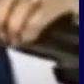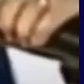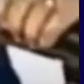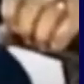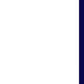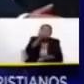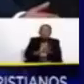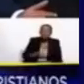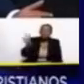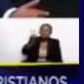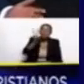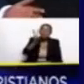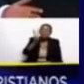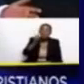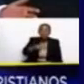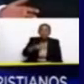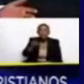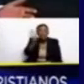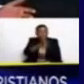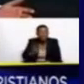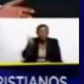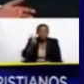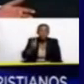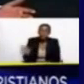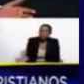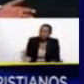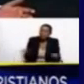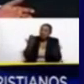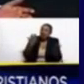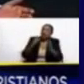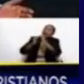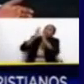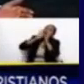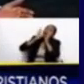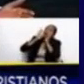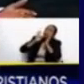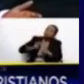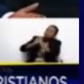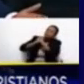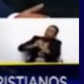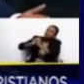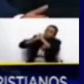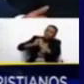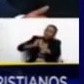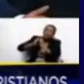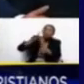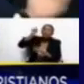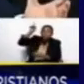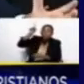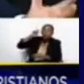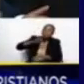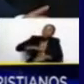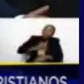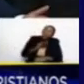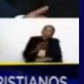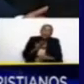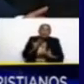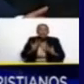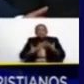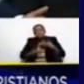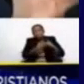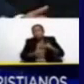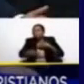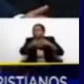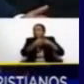da Universal maduro usando a Universal dando concessões benefícios para universal igreja que à sua vez diz que não